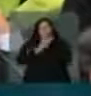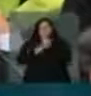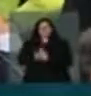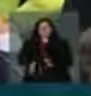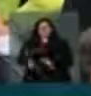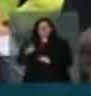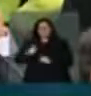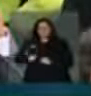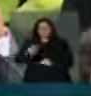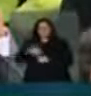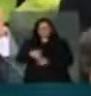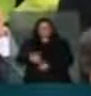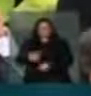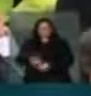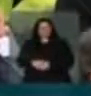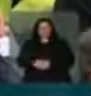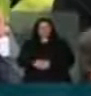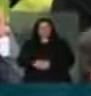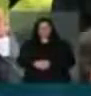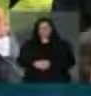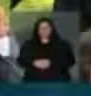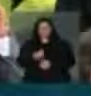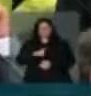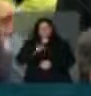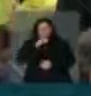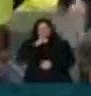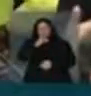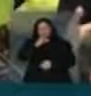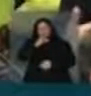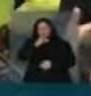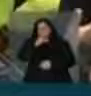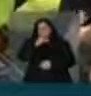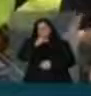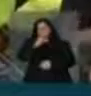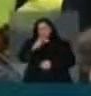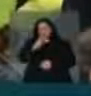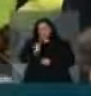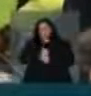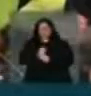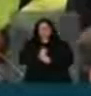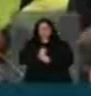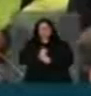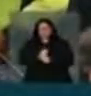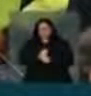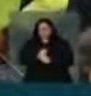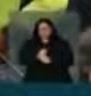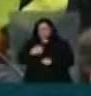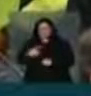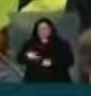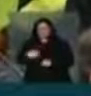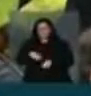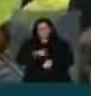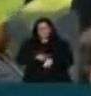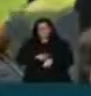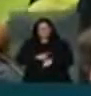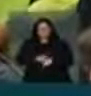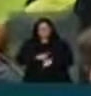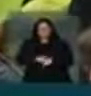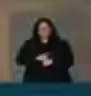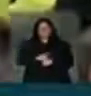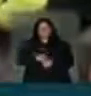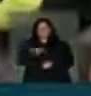reeleição. Nós temos aí o mandato de 5 anos. Como não se tem reeleição, é importante se ter um tempo, um lustro